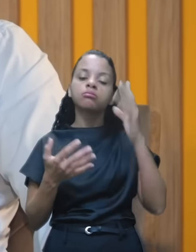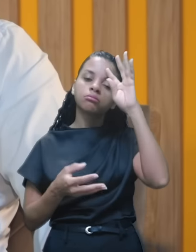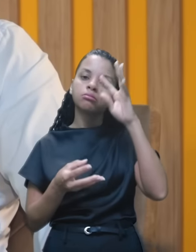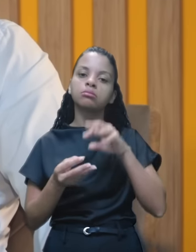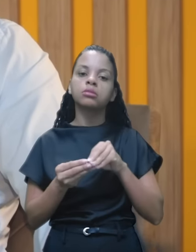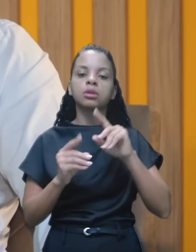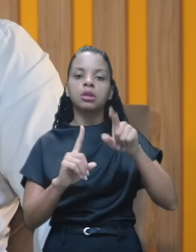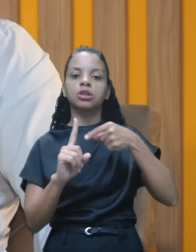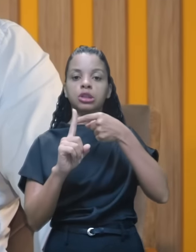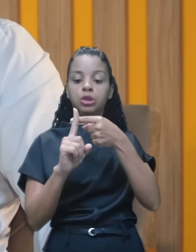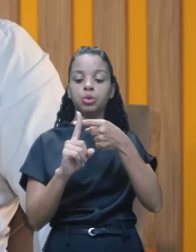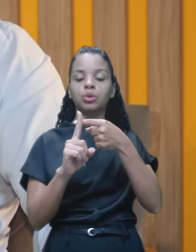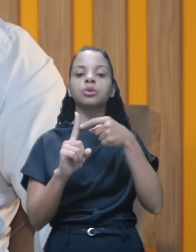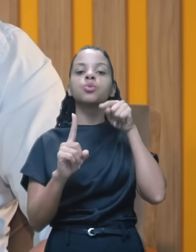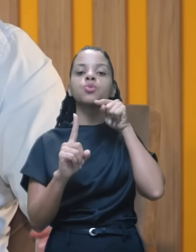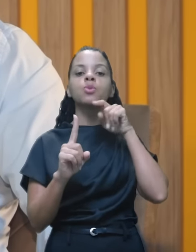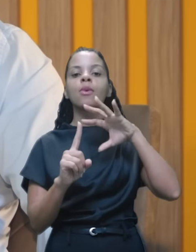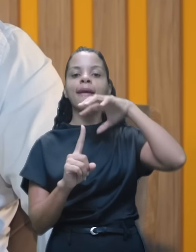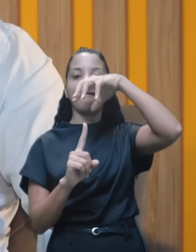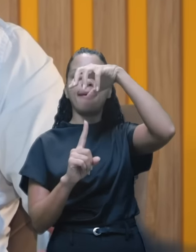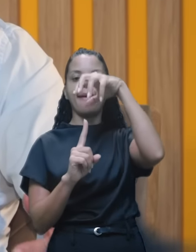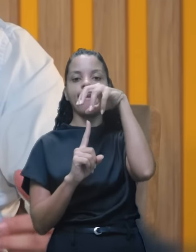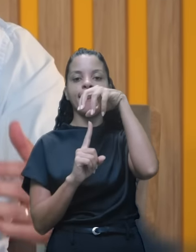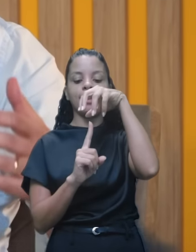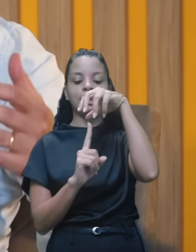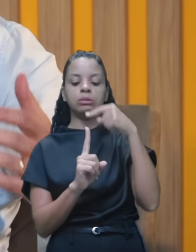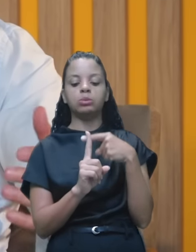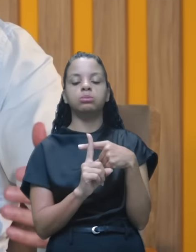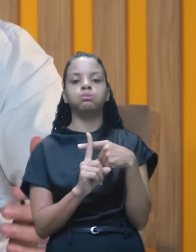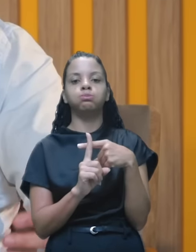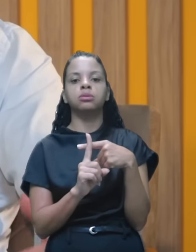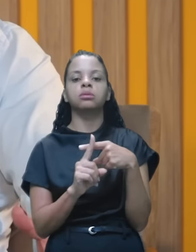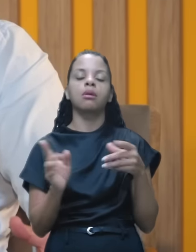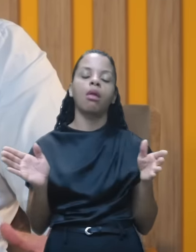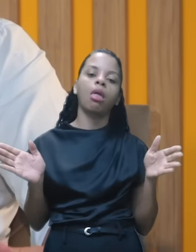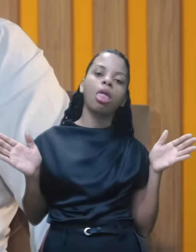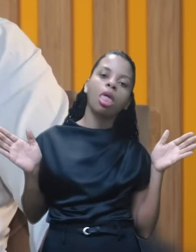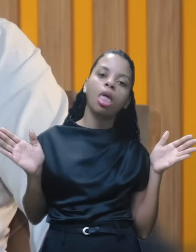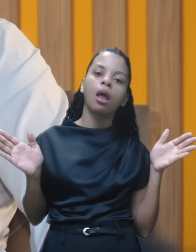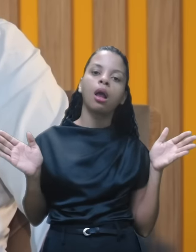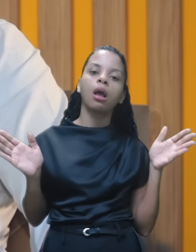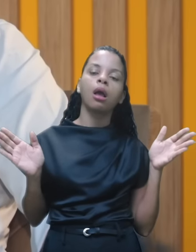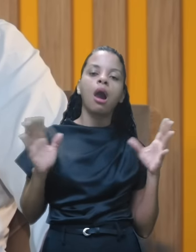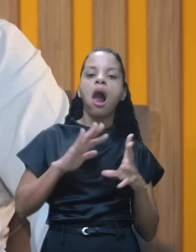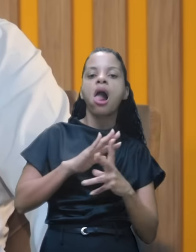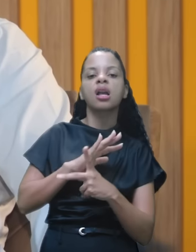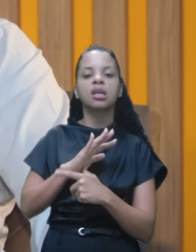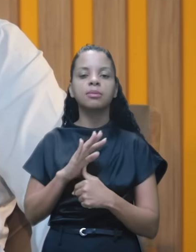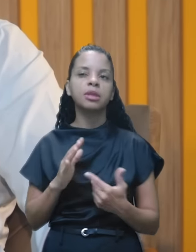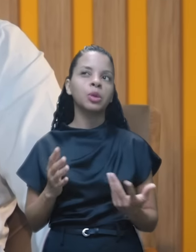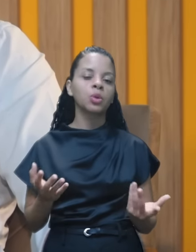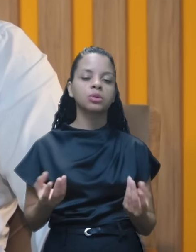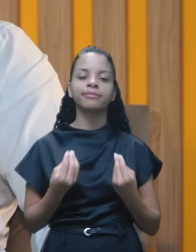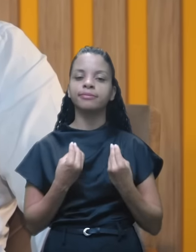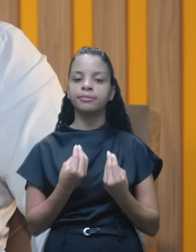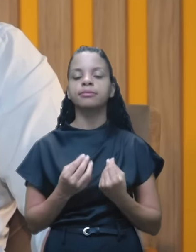na cruz. Jesus, o rei dos judeus, estava na cruz como se fosse um criminoso comum.